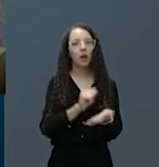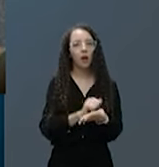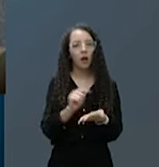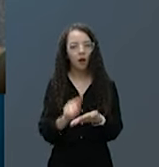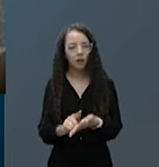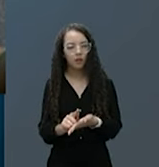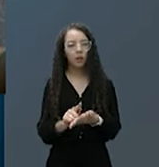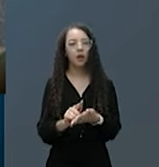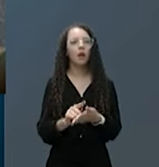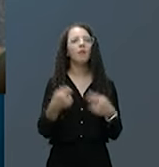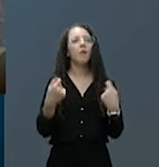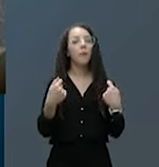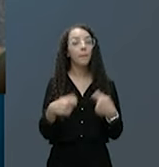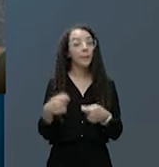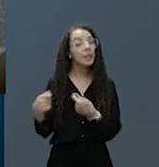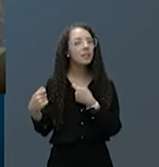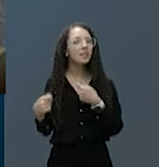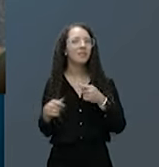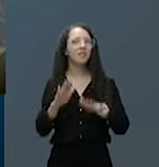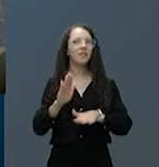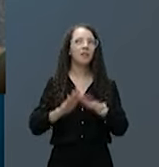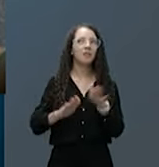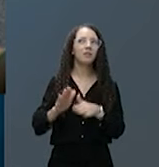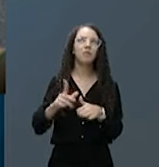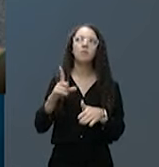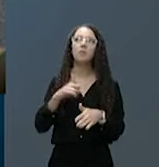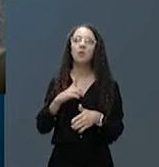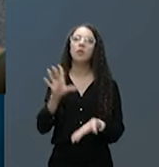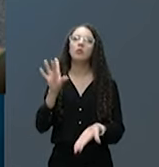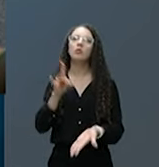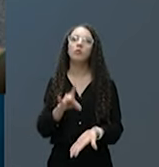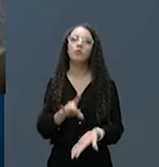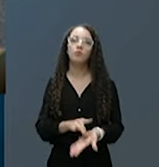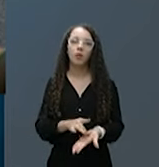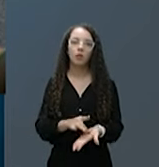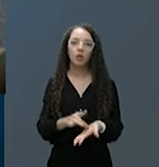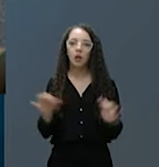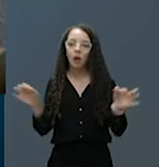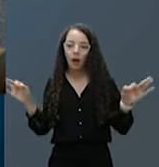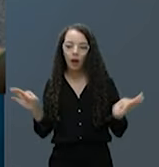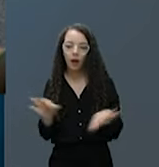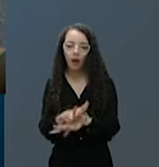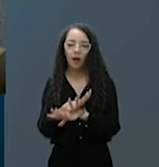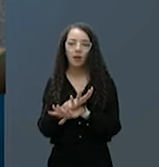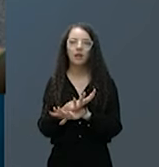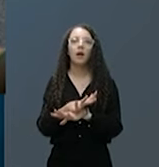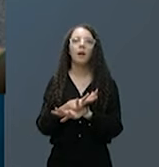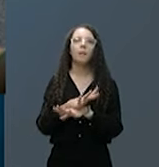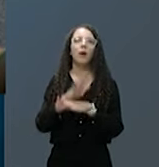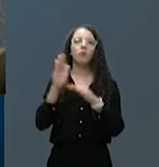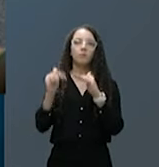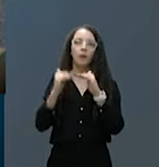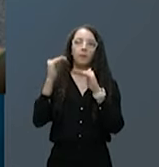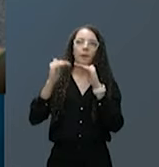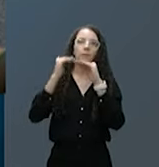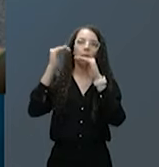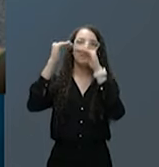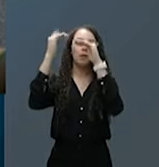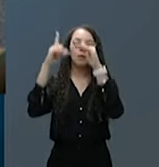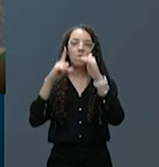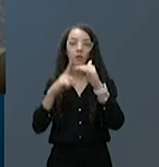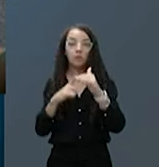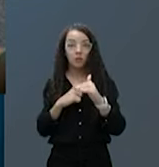necessária, por vezes, para se promover o esgotamento da instância recursal atual e viabilizar, assim, o acesso às